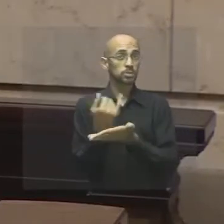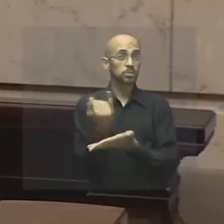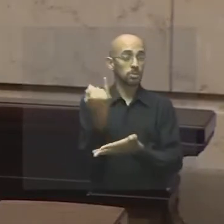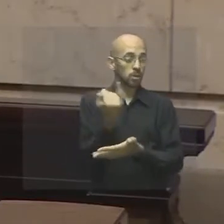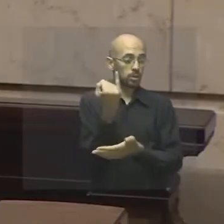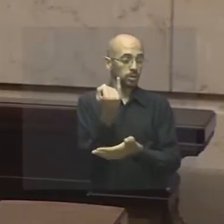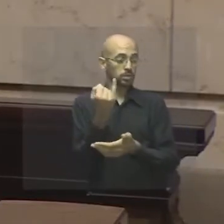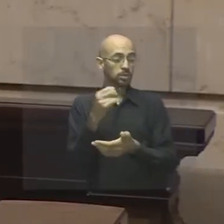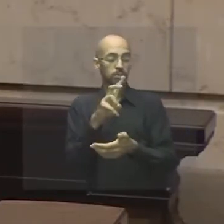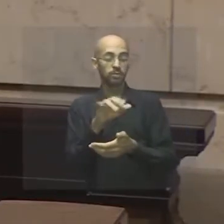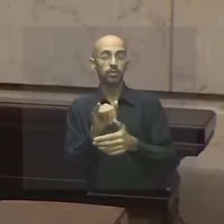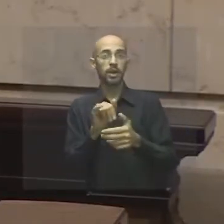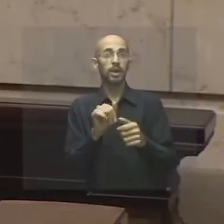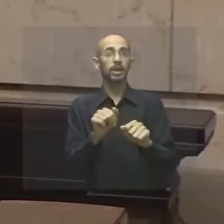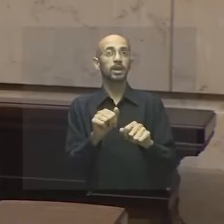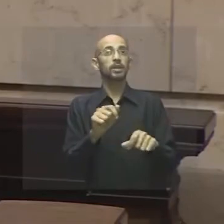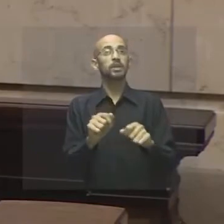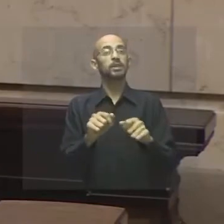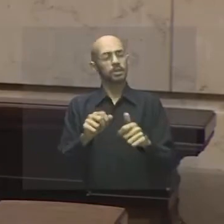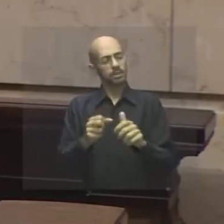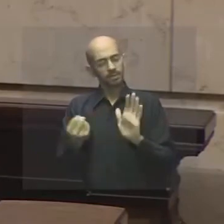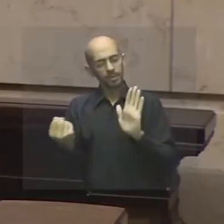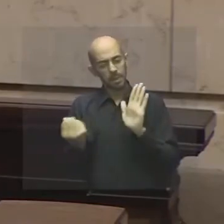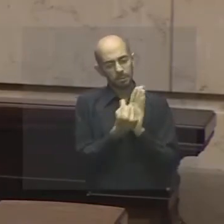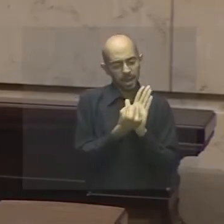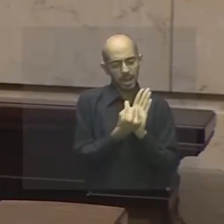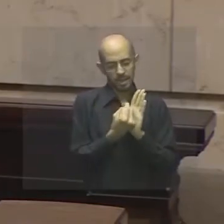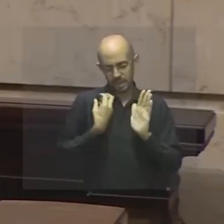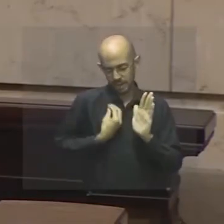vão impactar na vida daqueles que